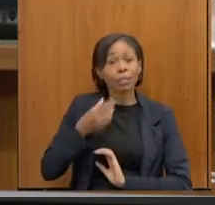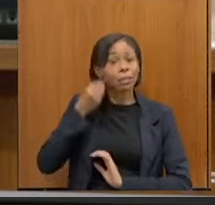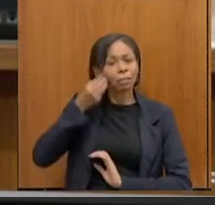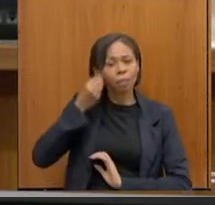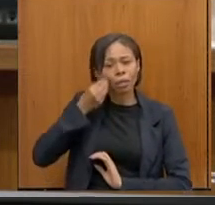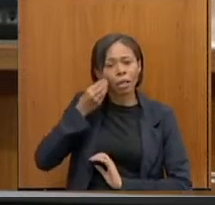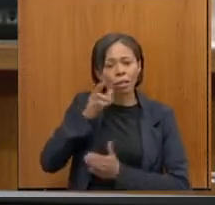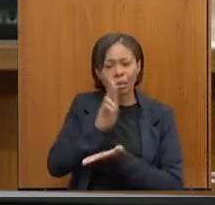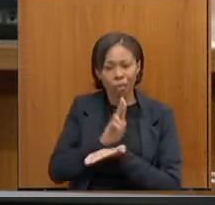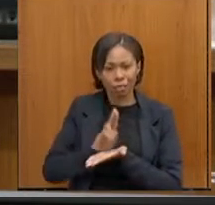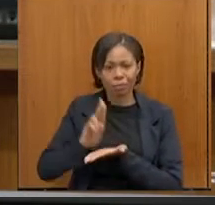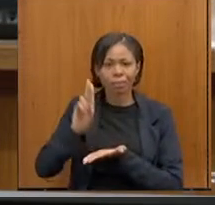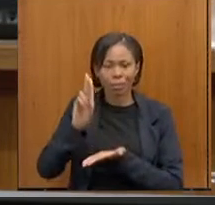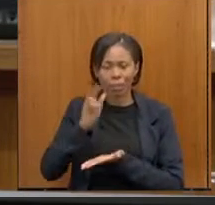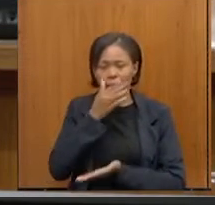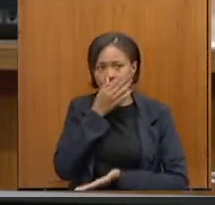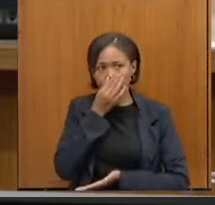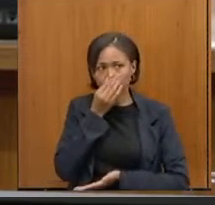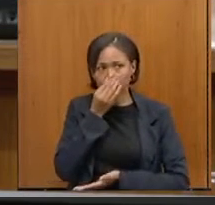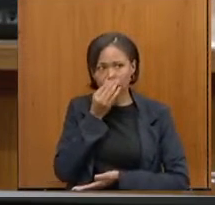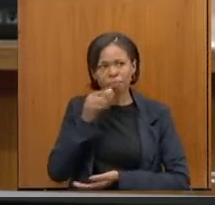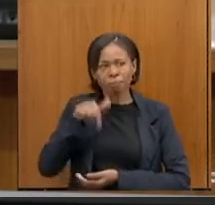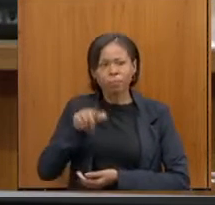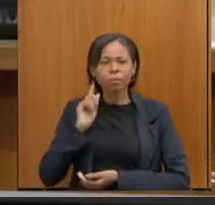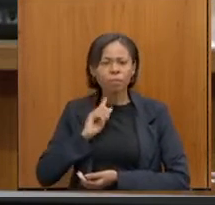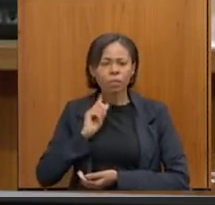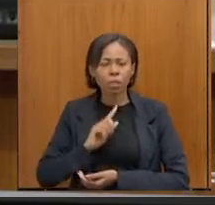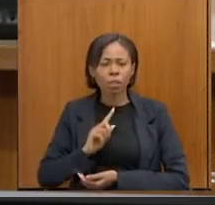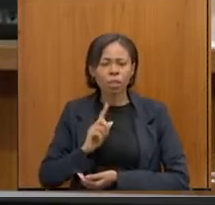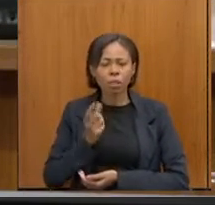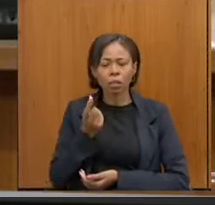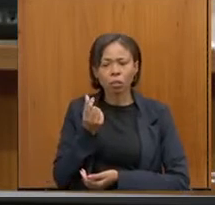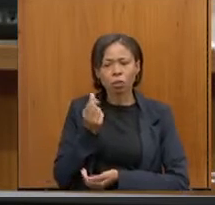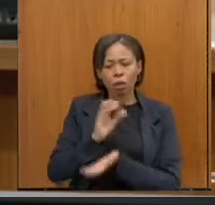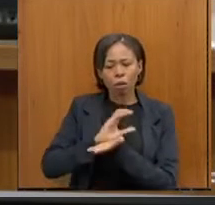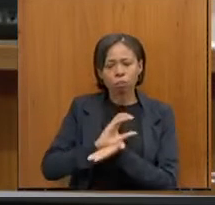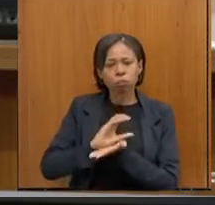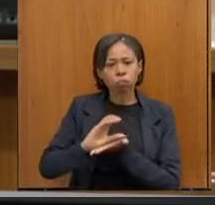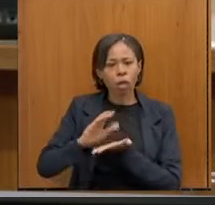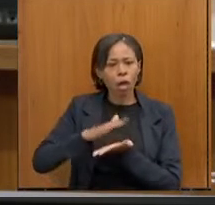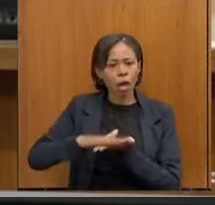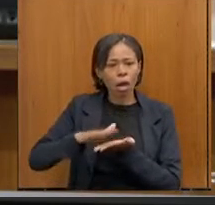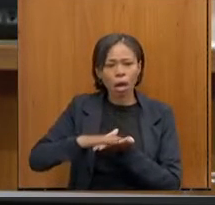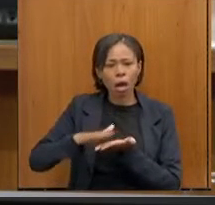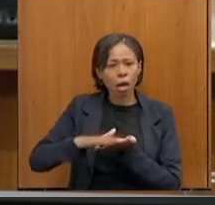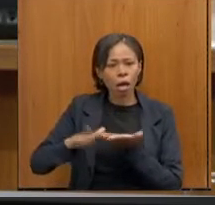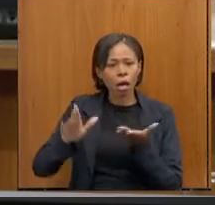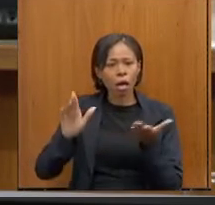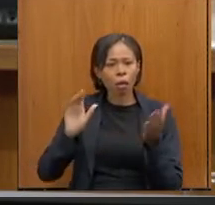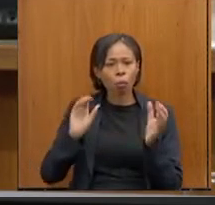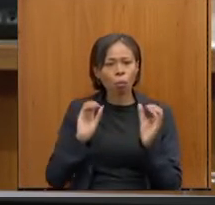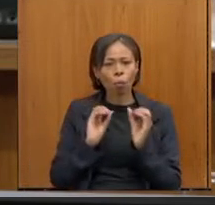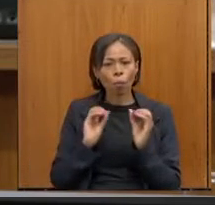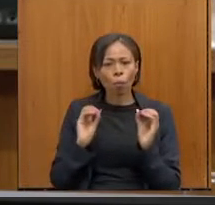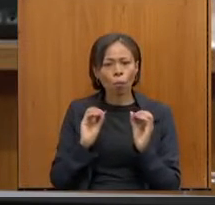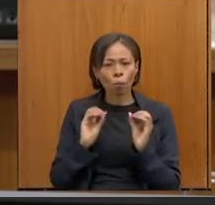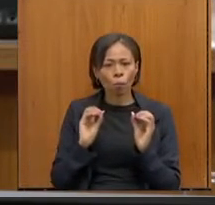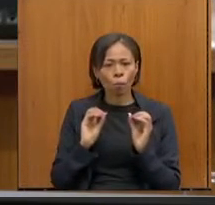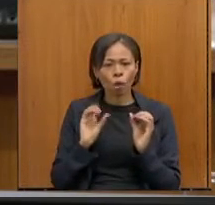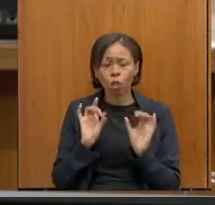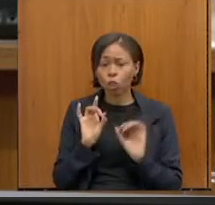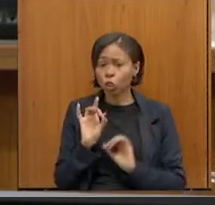o custo de investimento do Estado nesse programa é praticamente zero é só